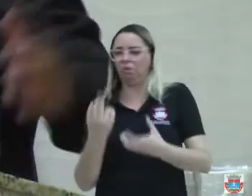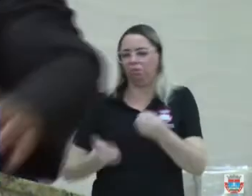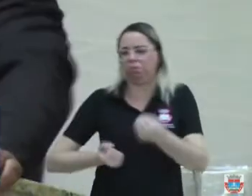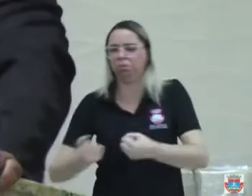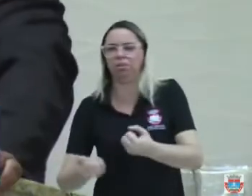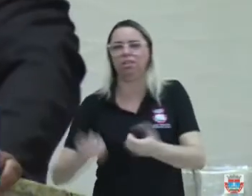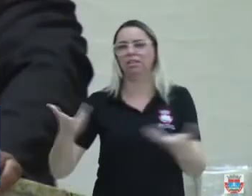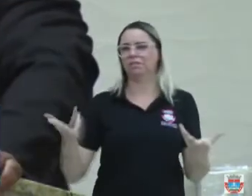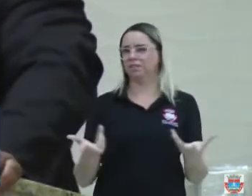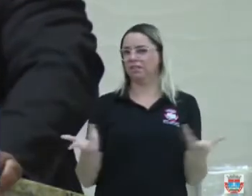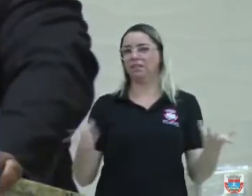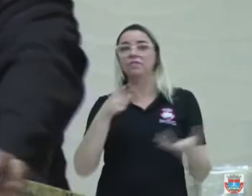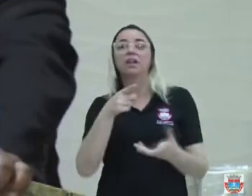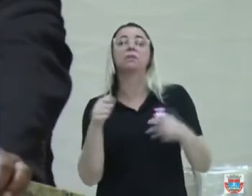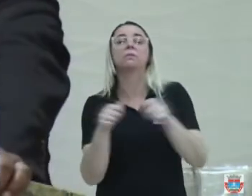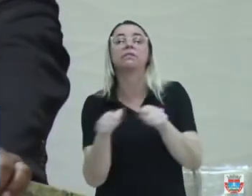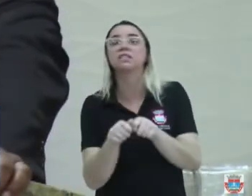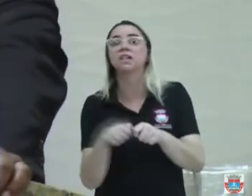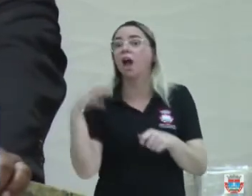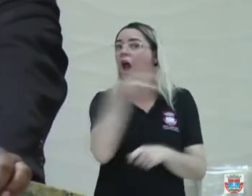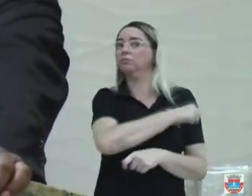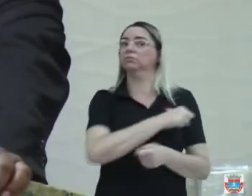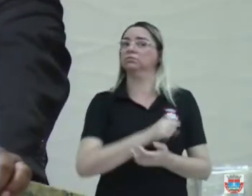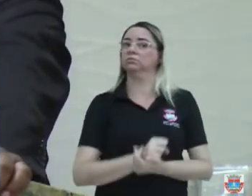Gente, vocês têm que fazer isso urgente.